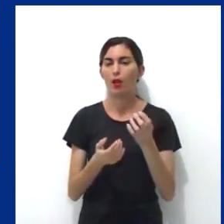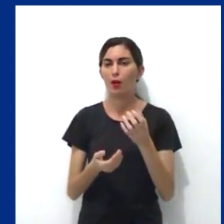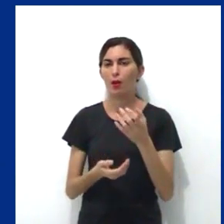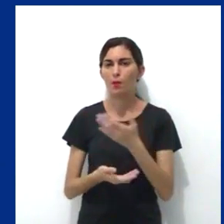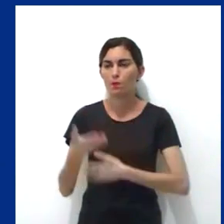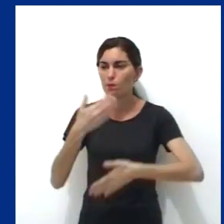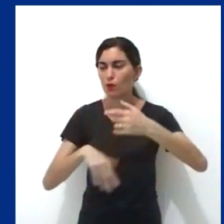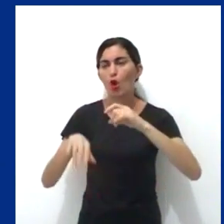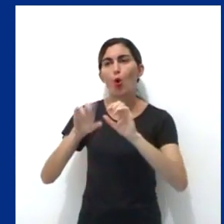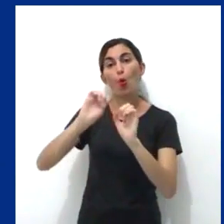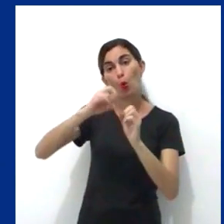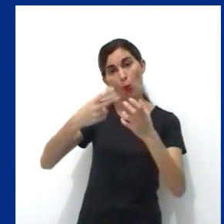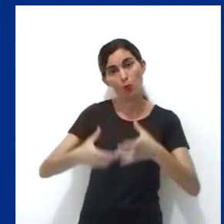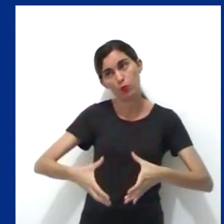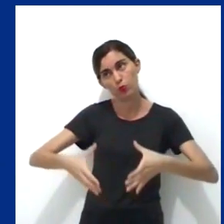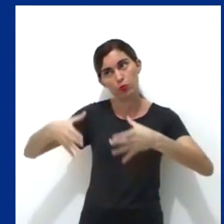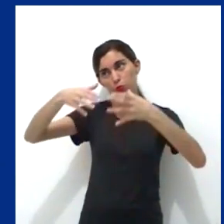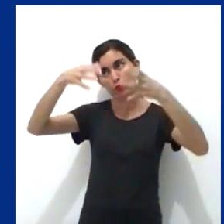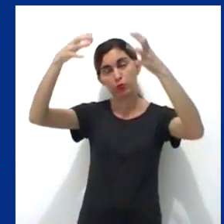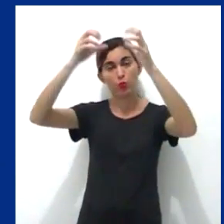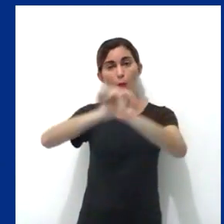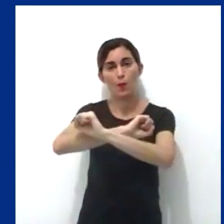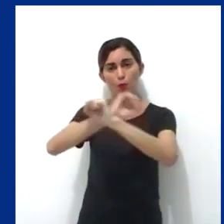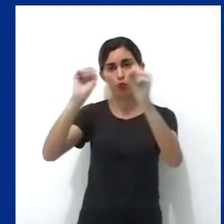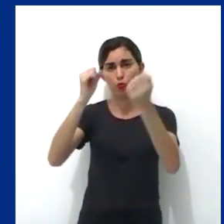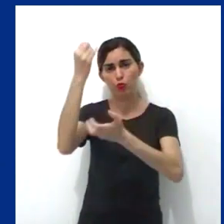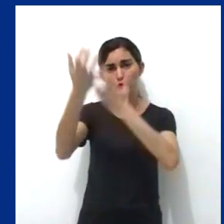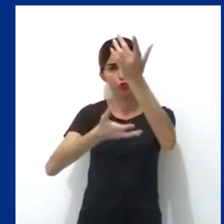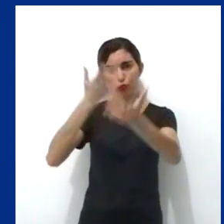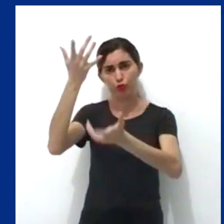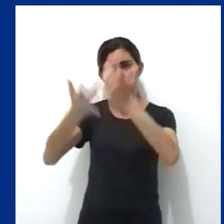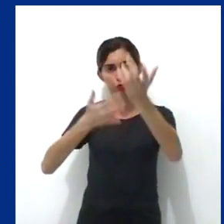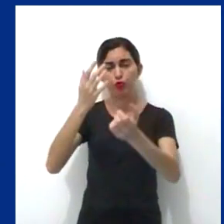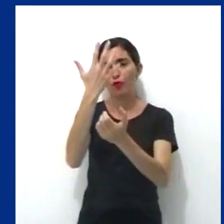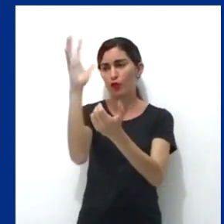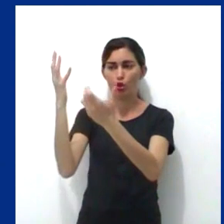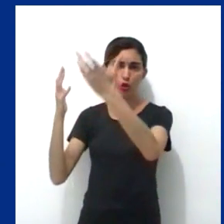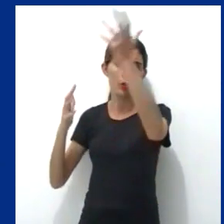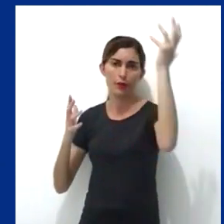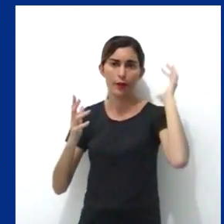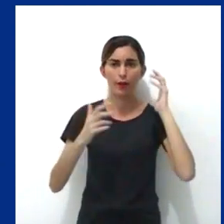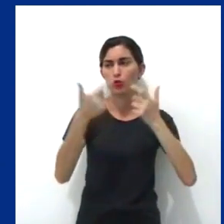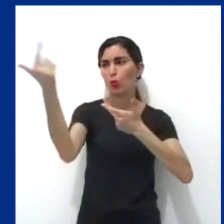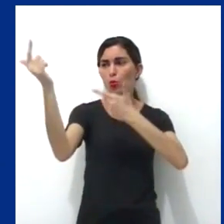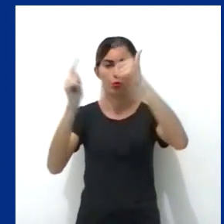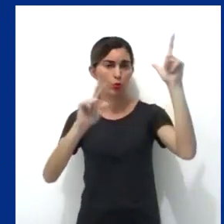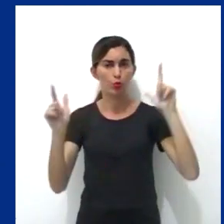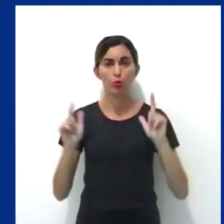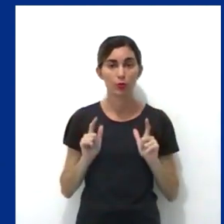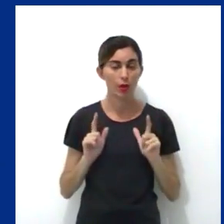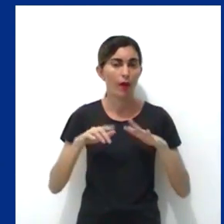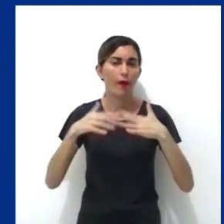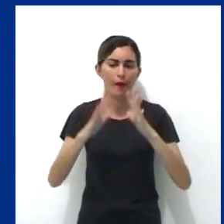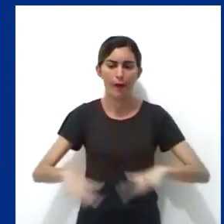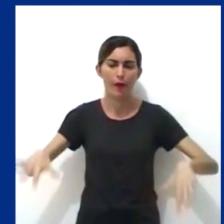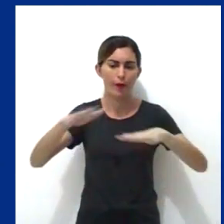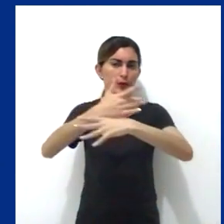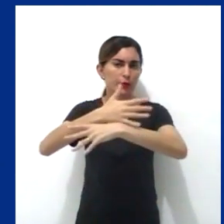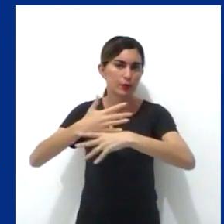é crime ambiental, conforme o artigo 42 da Lei de Crimes Ambientais, que deixa claro